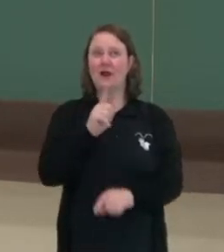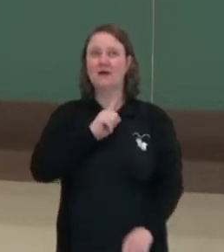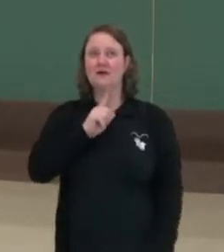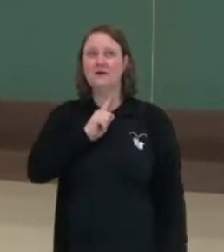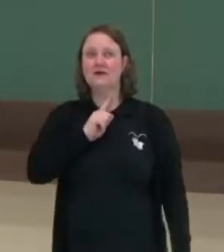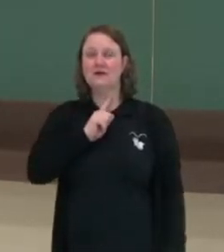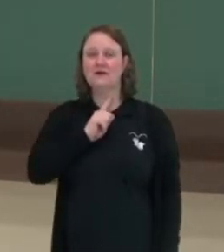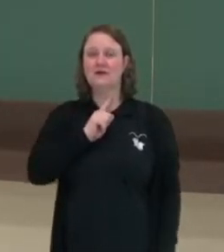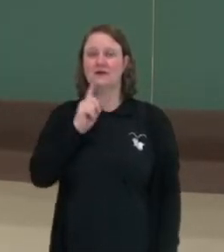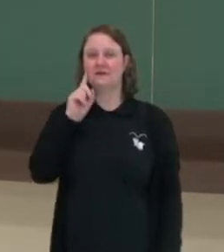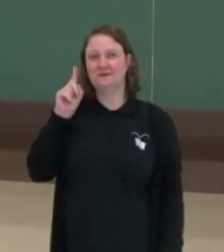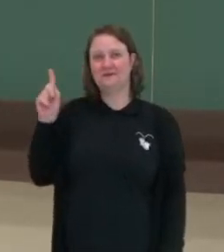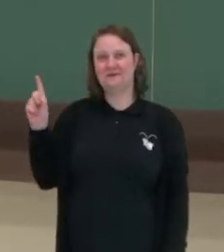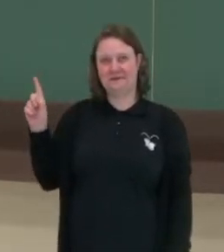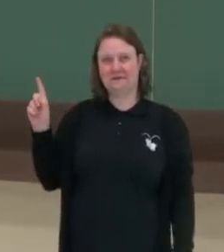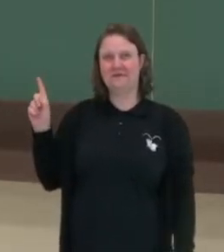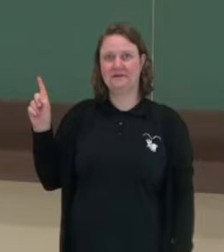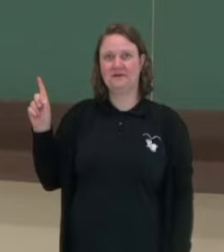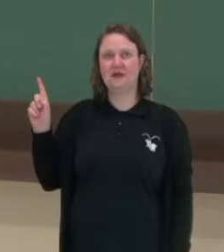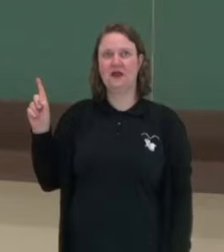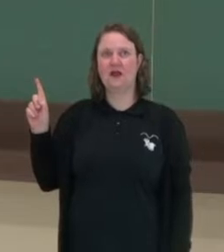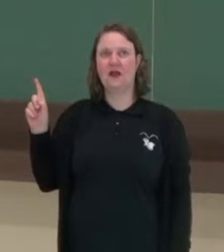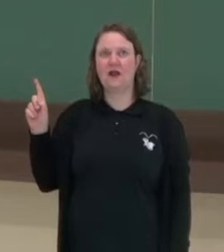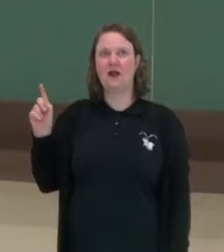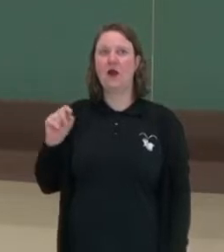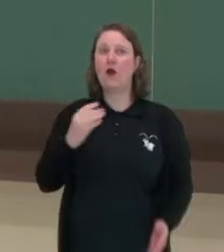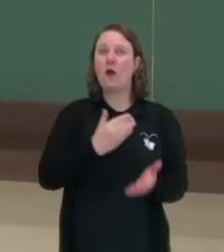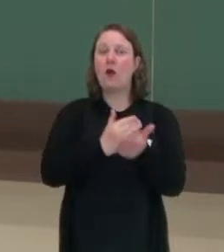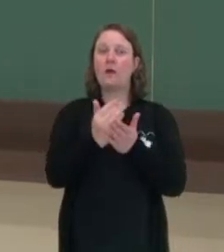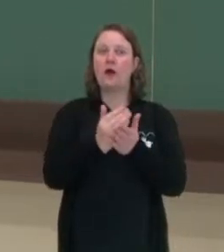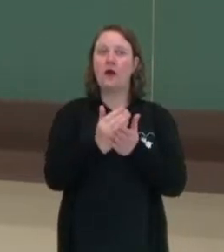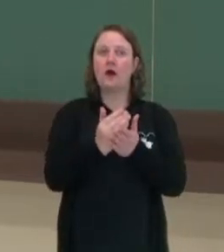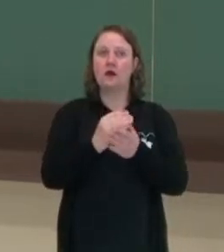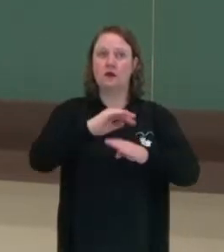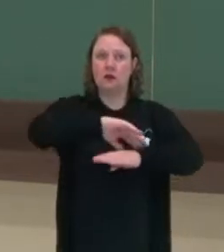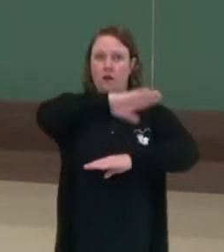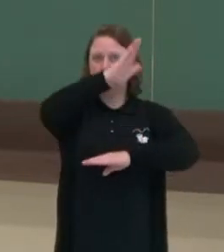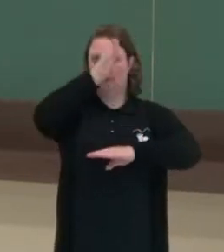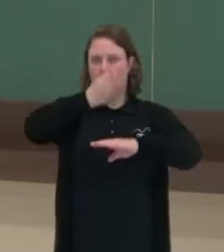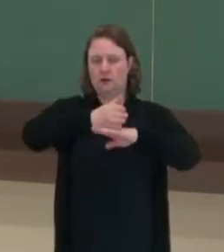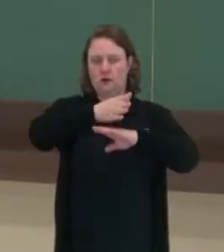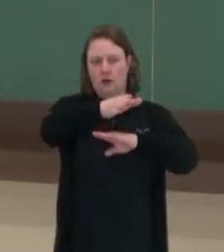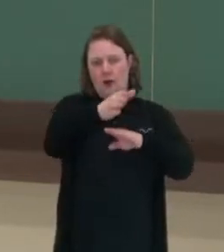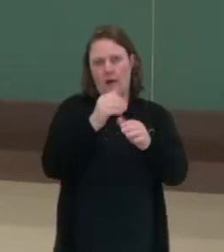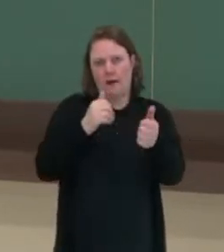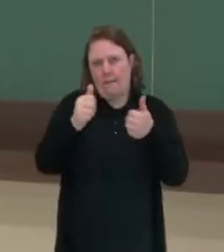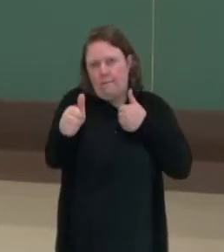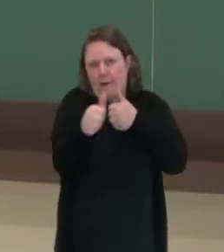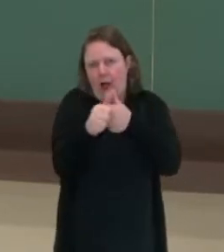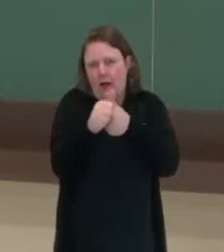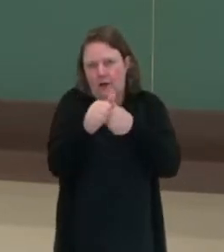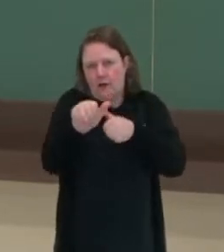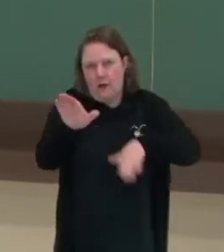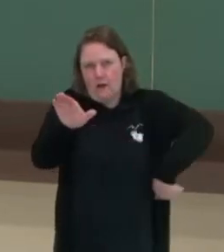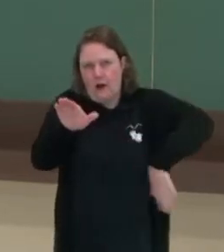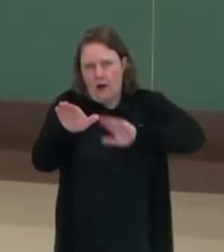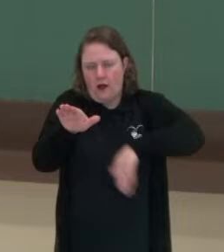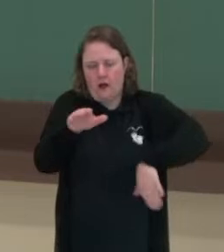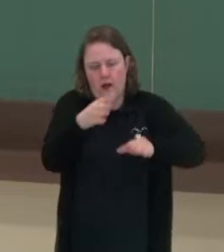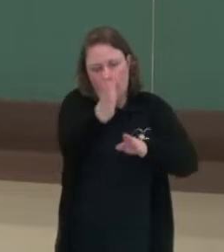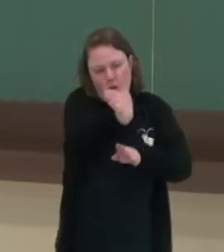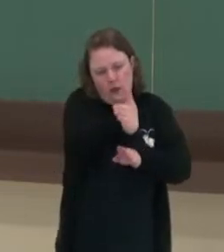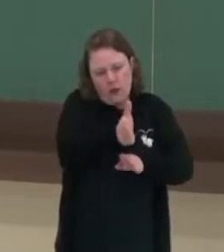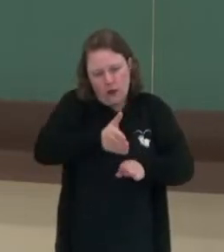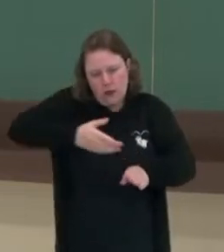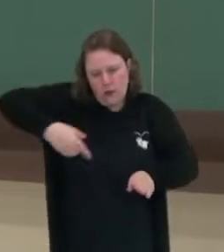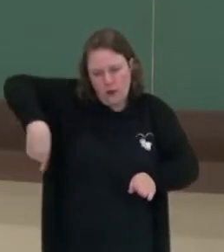um espiral que sai de lá da margem do mar e vai